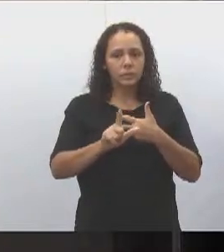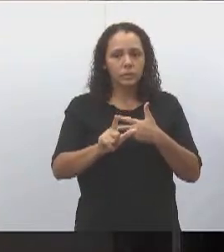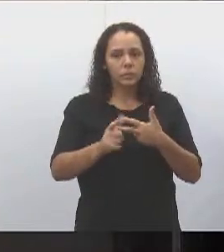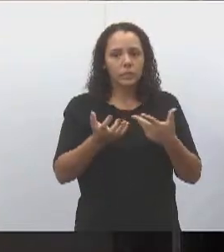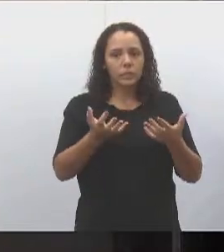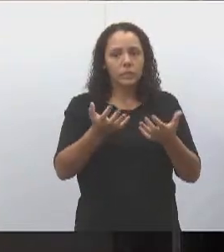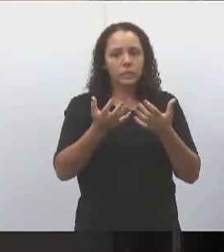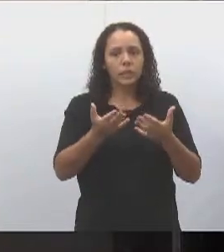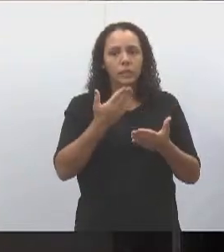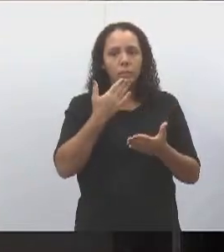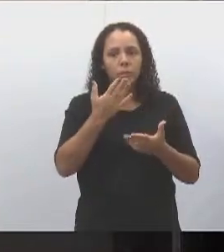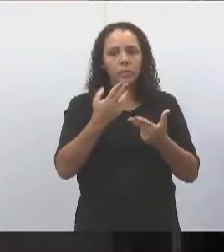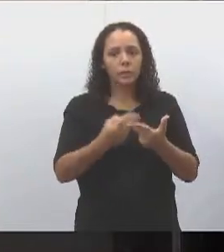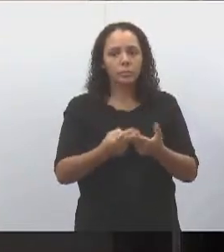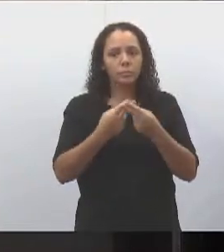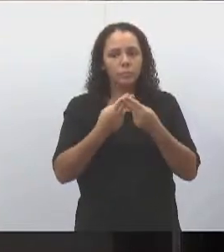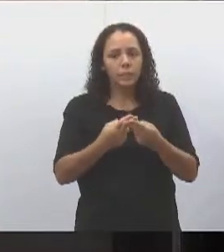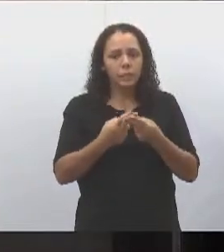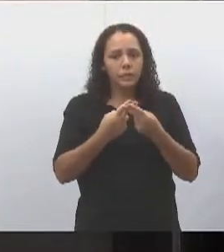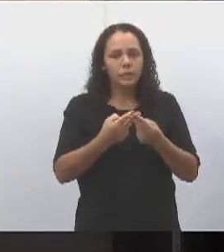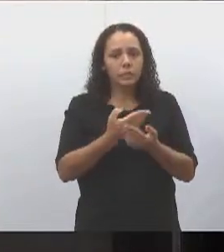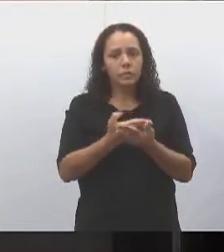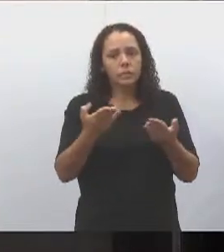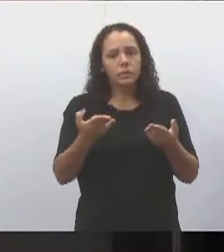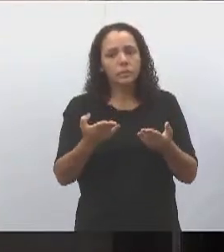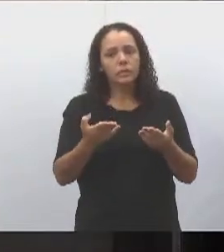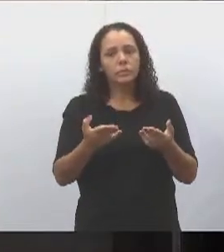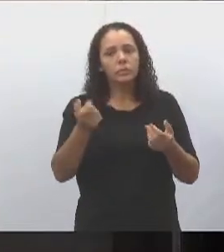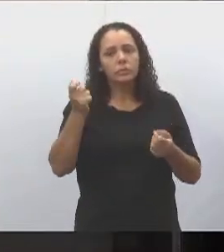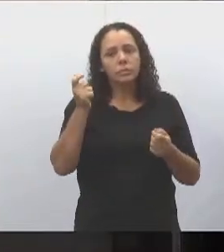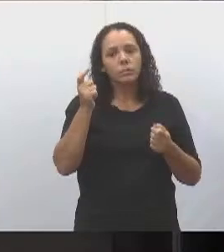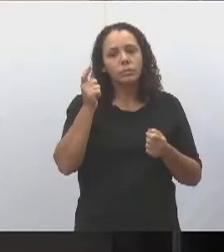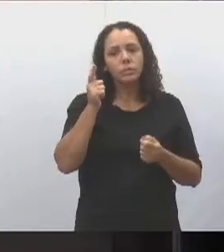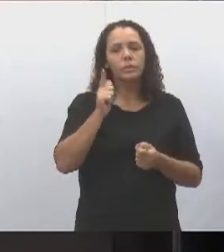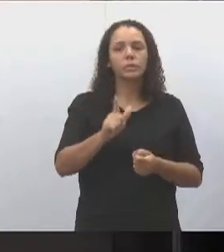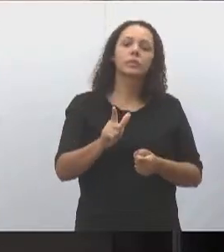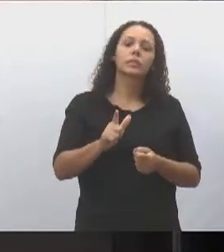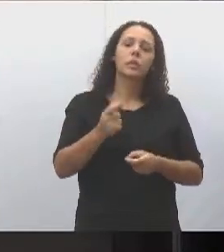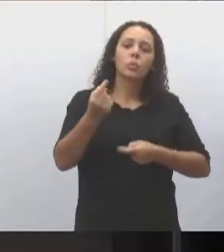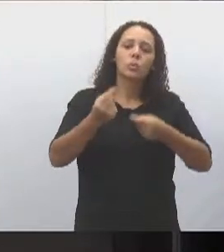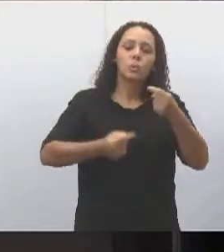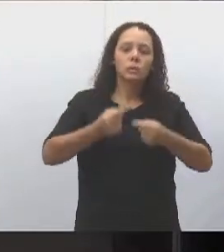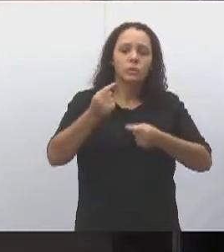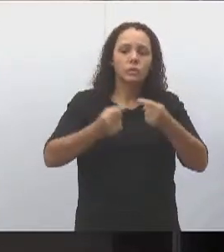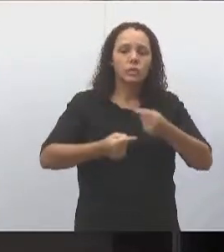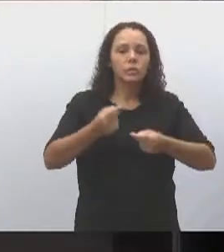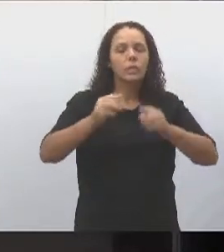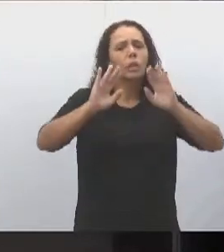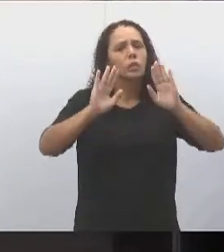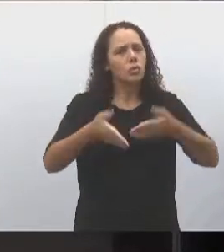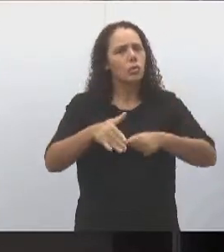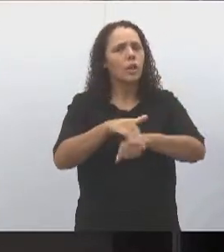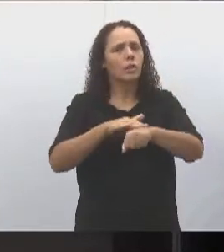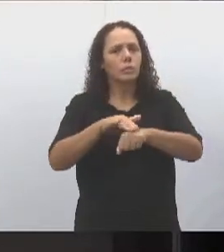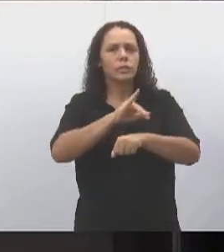Quero aqui pedir a paciência de vocês para poder fazer uma discussão que nós já fizemos com